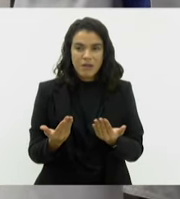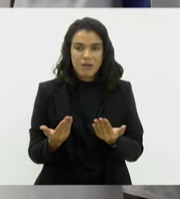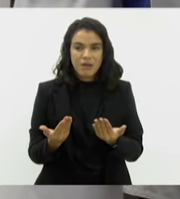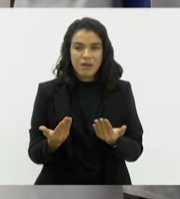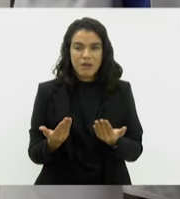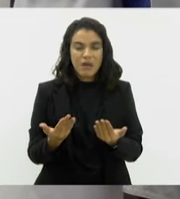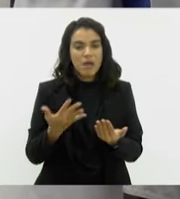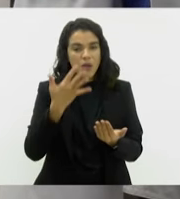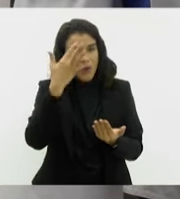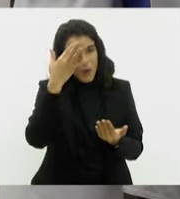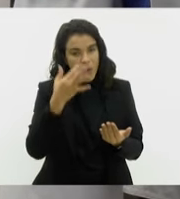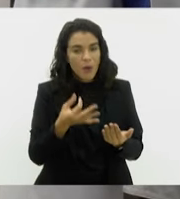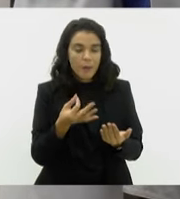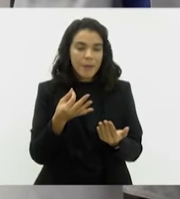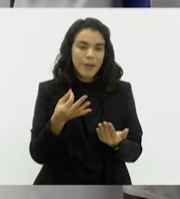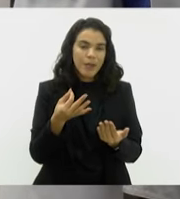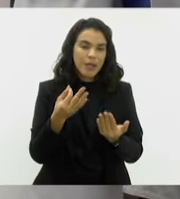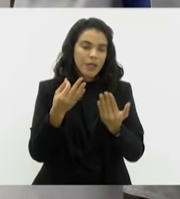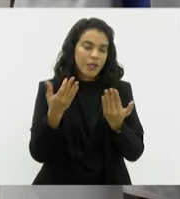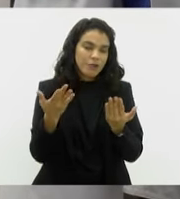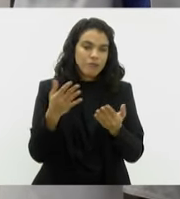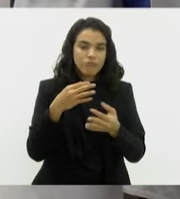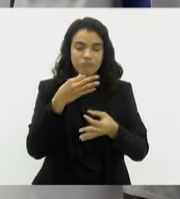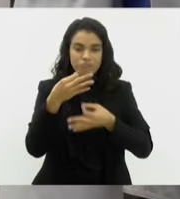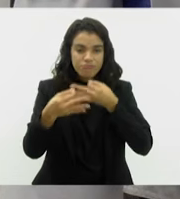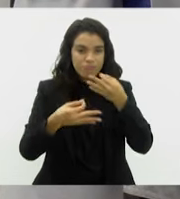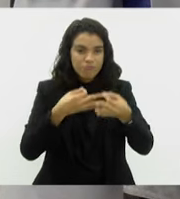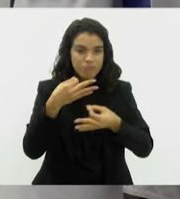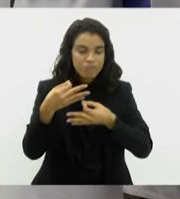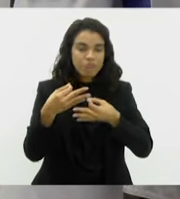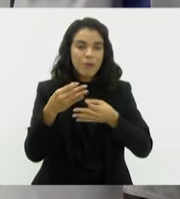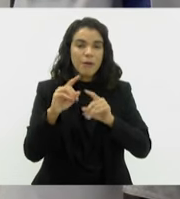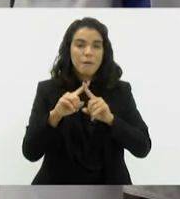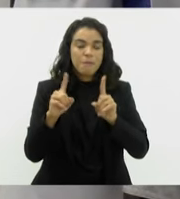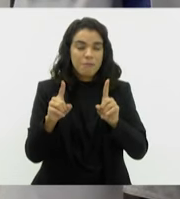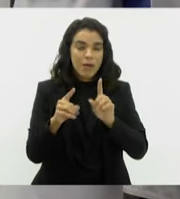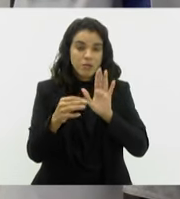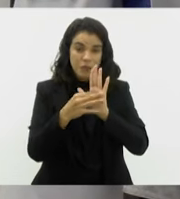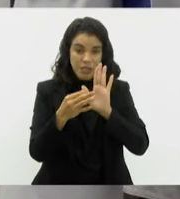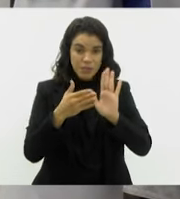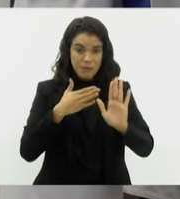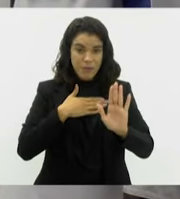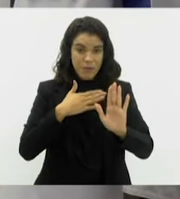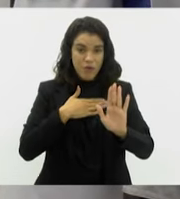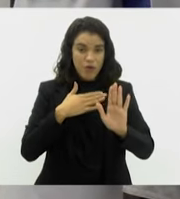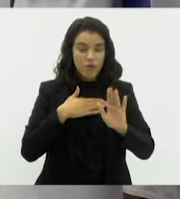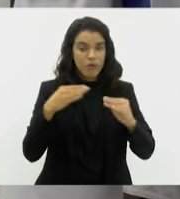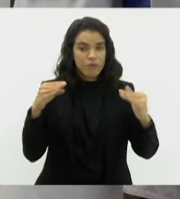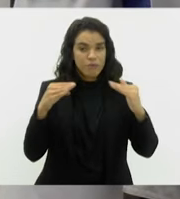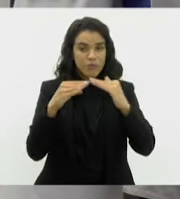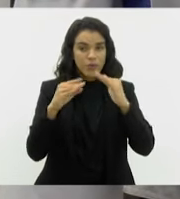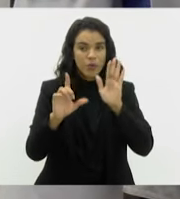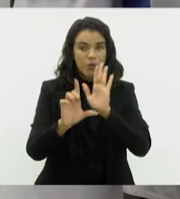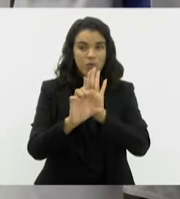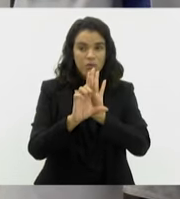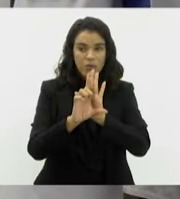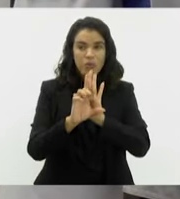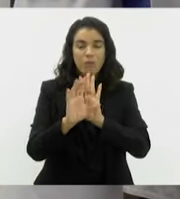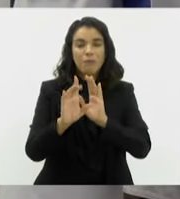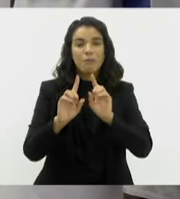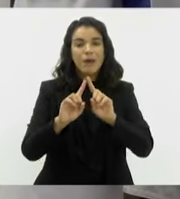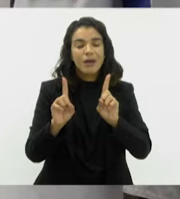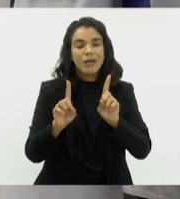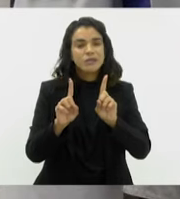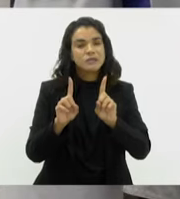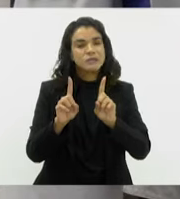as ponderações de Vossa Excelência, mas só para deixar claro, o parecer foi de minha autoria, foi pela legalidade, porque considero que as ponderações de